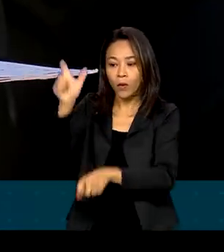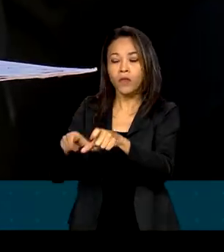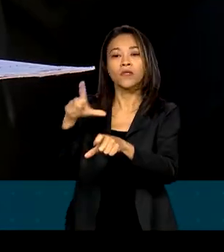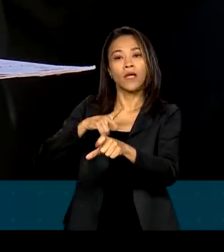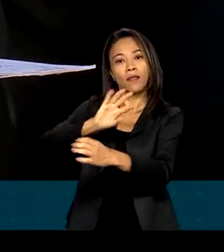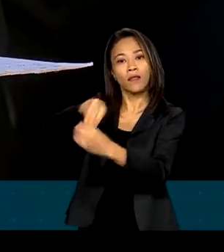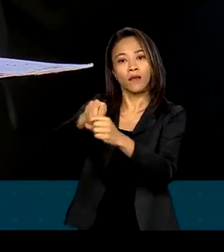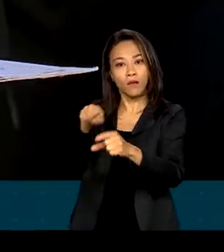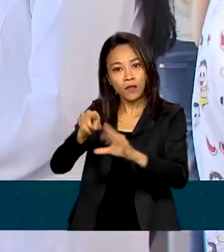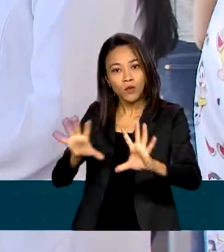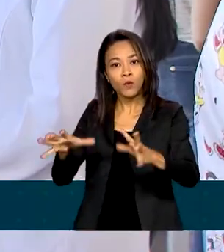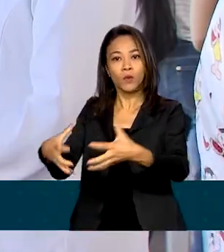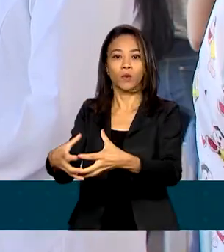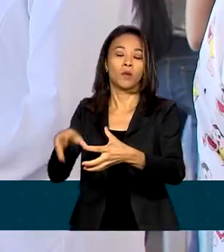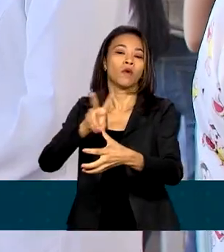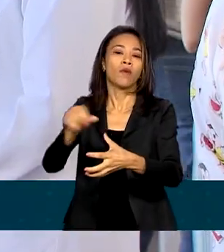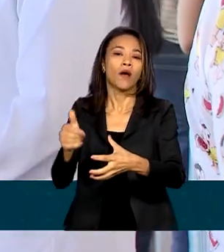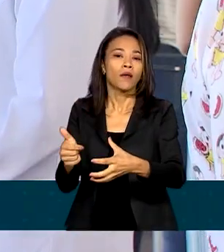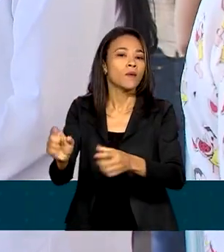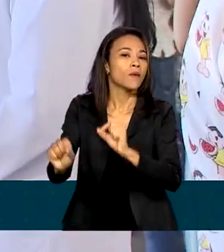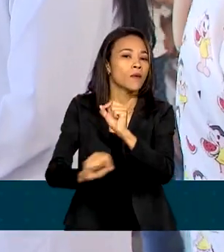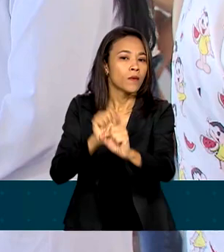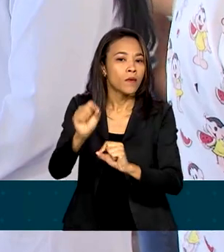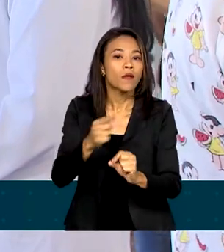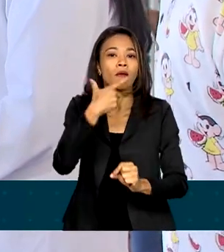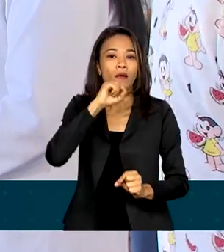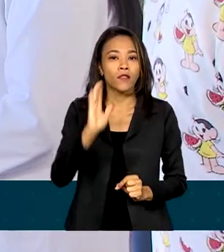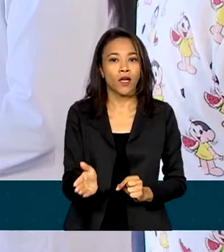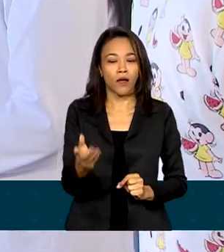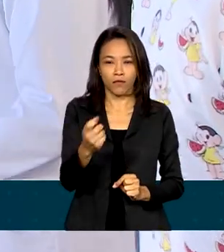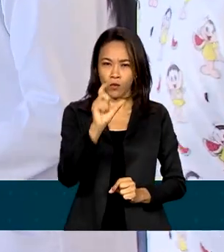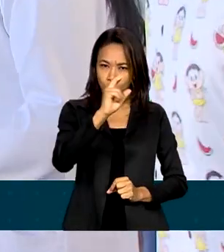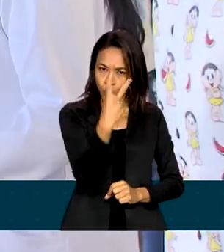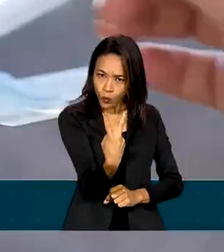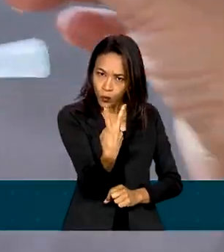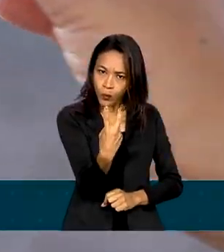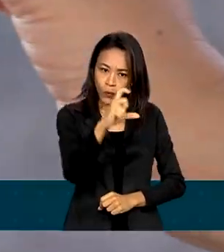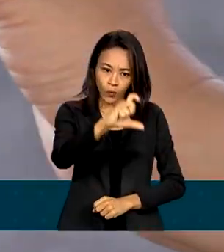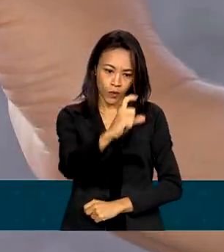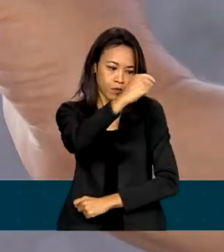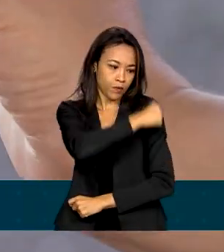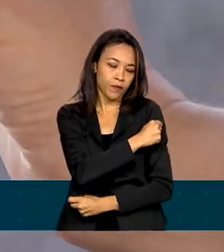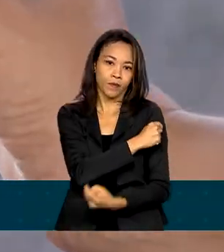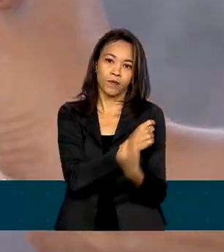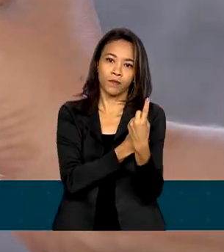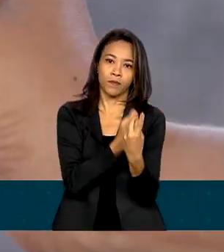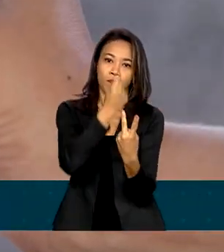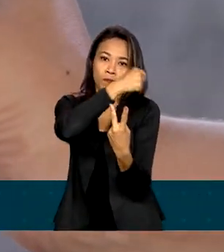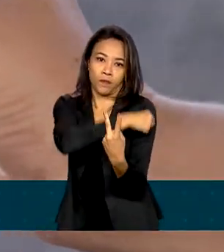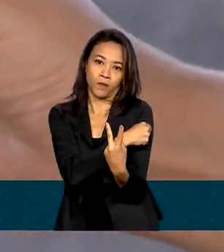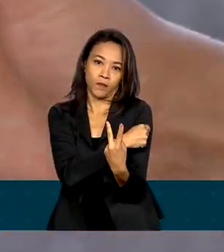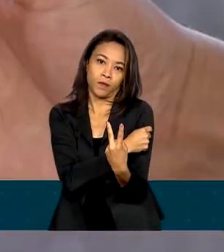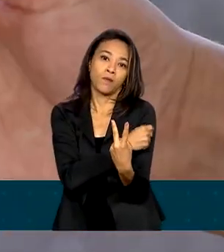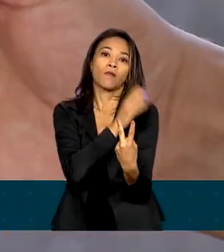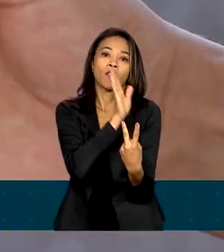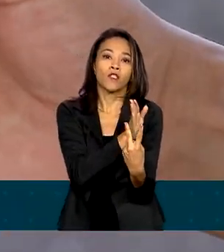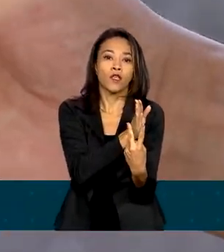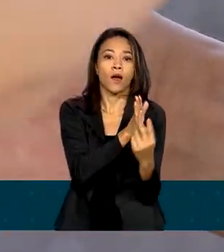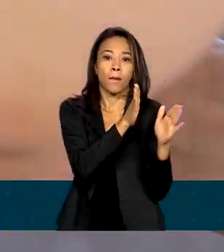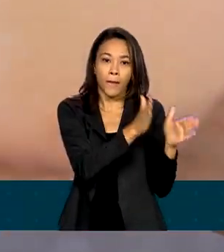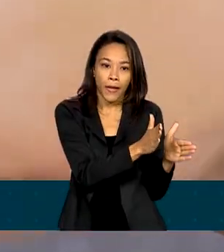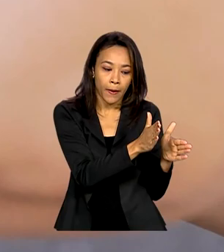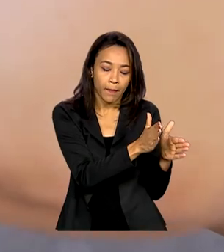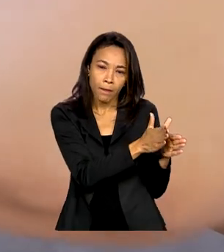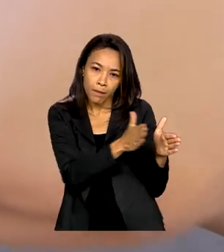grupo. Deve tomar o reforço quem já recebeu pelo menos duas doses de vacinas monovalentes como esquema primário,